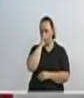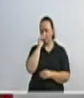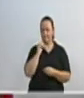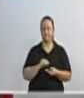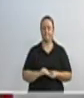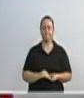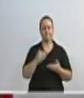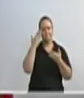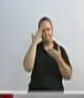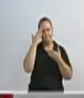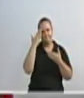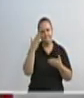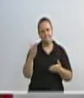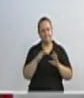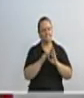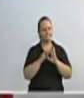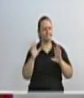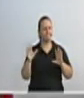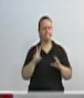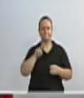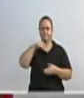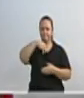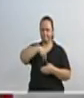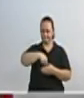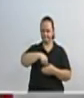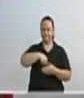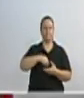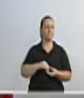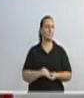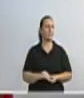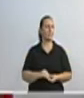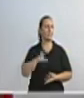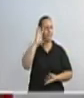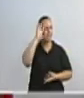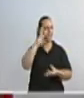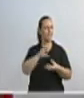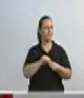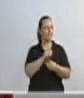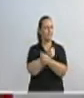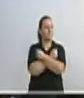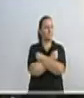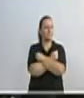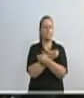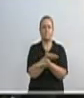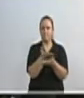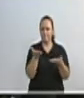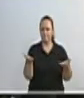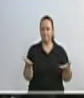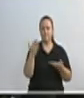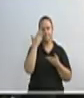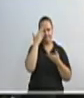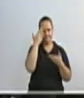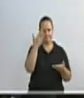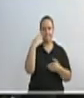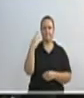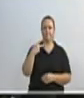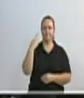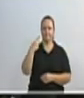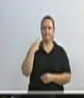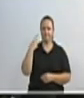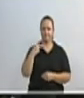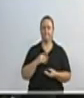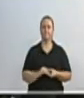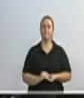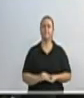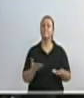a concessão da palavra, senhor presidente. São essas as minhas considerações. Um grande abraço. Obrigado, vereador. Chamo agora, falando pela